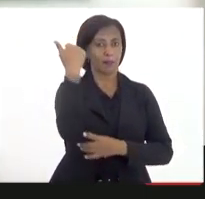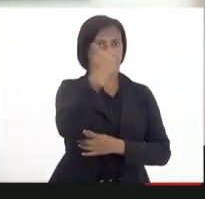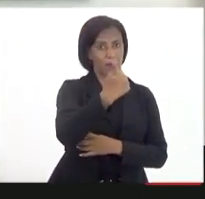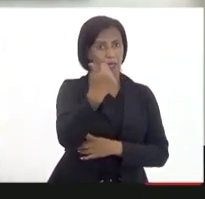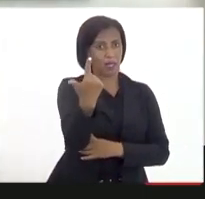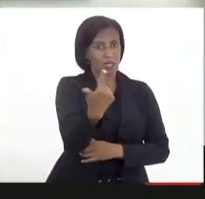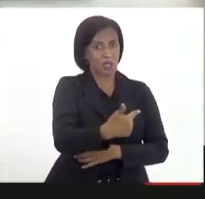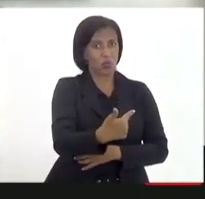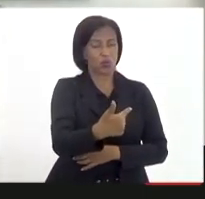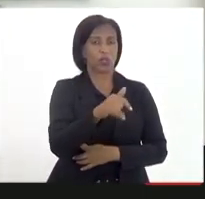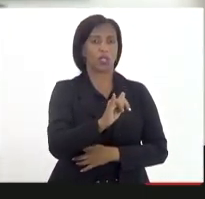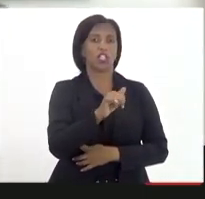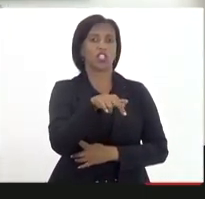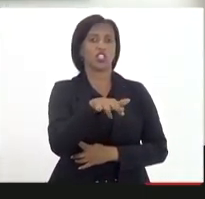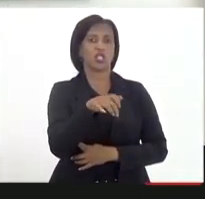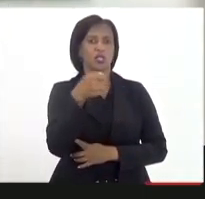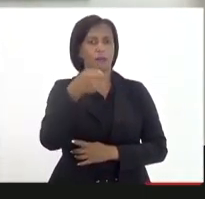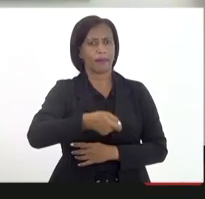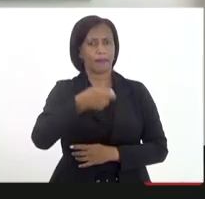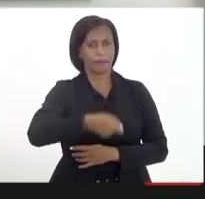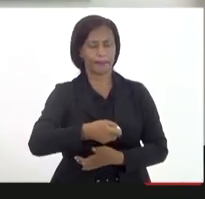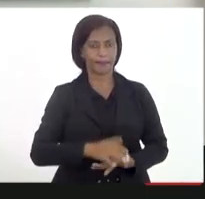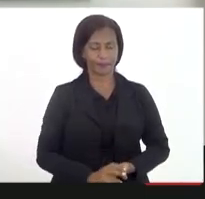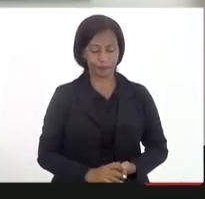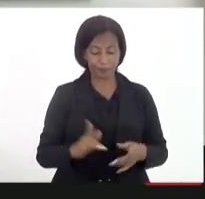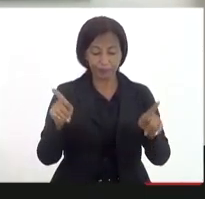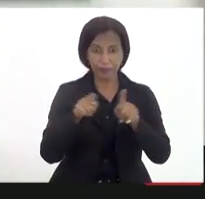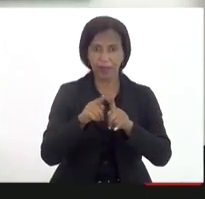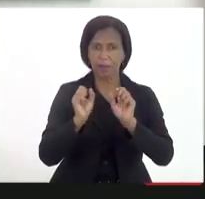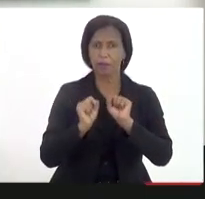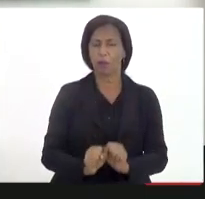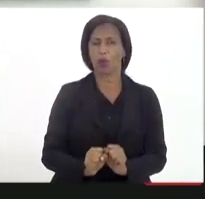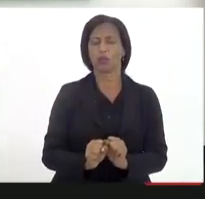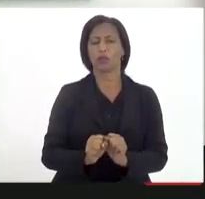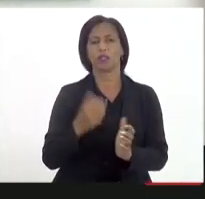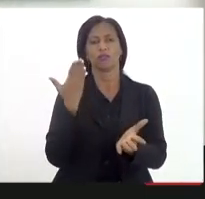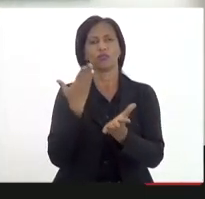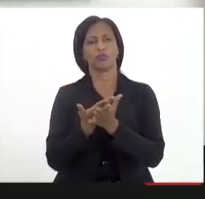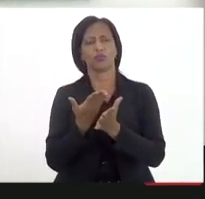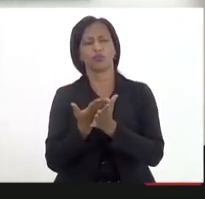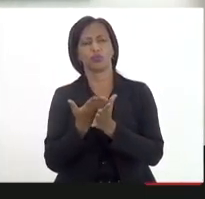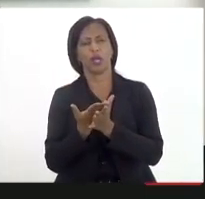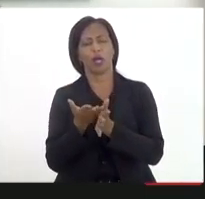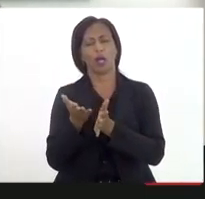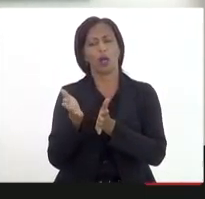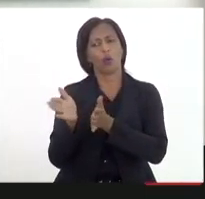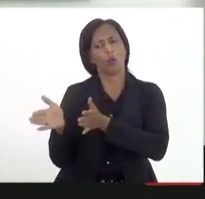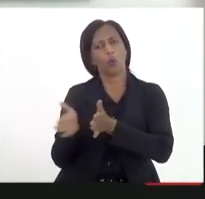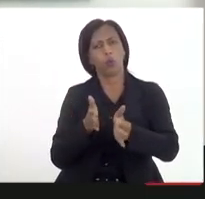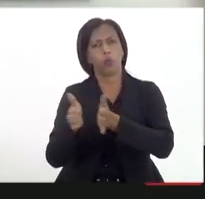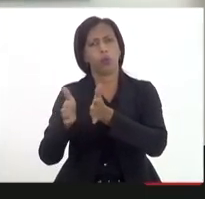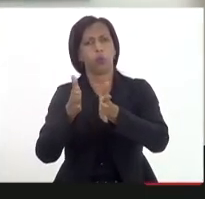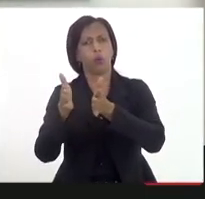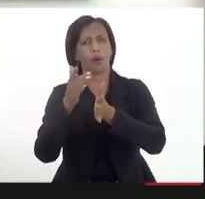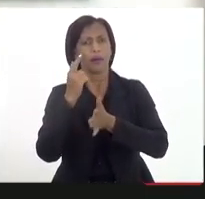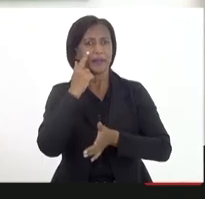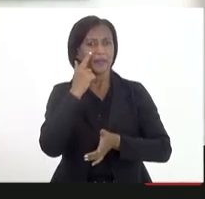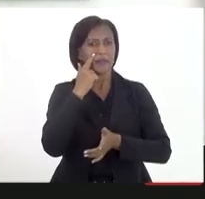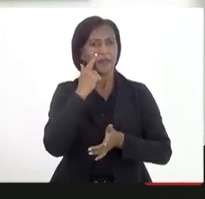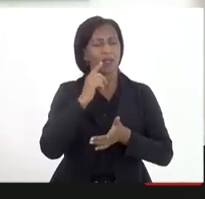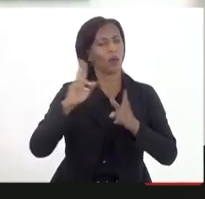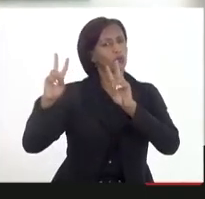a ânsia E além disso a gente possa também estudar uma diretriz aqui de fazer um apanhado de alguns casos